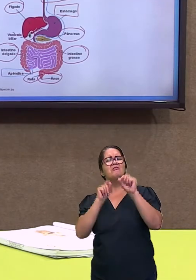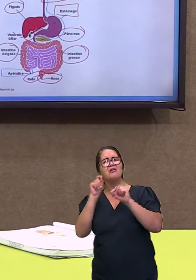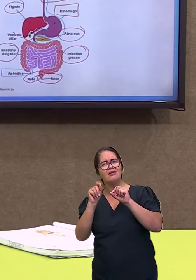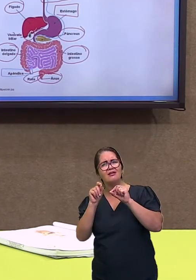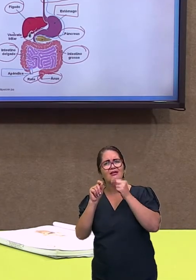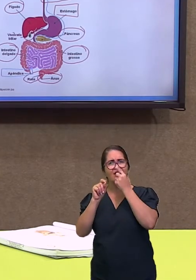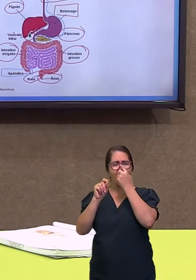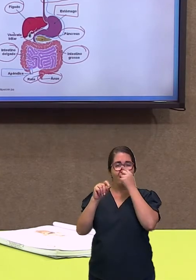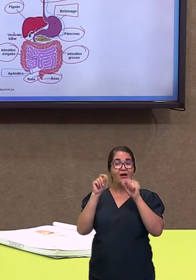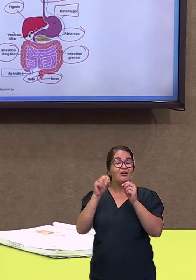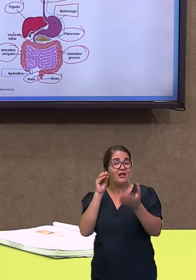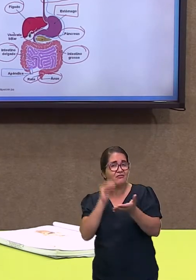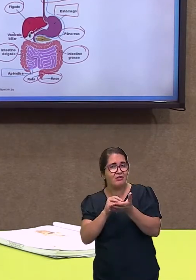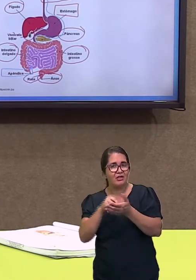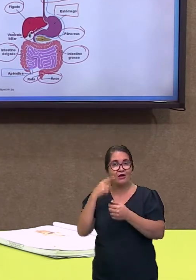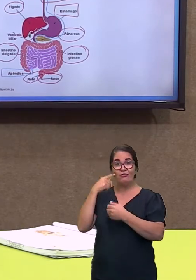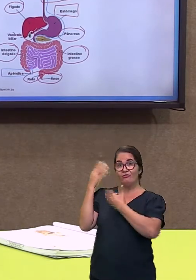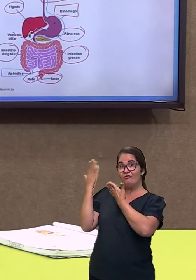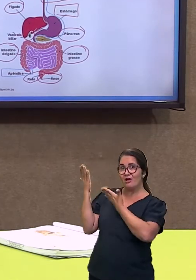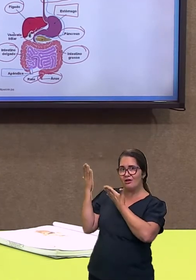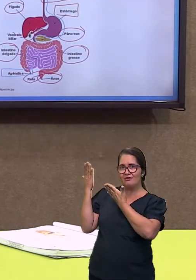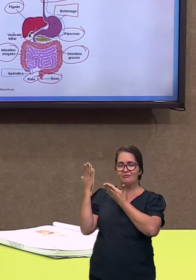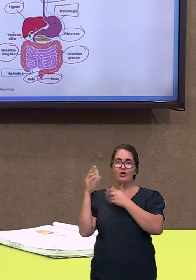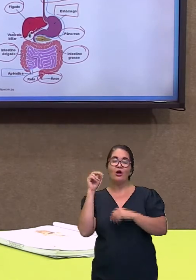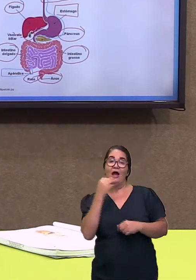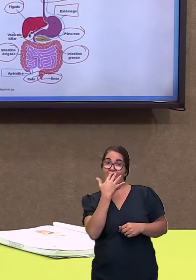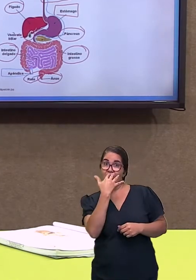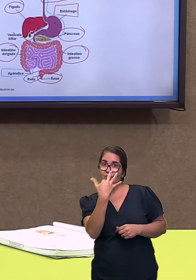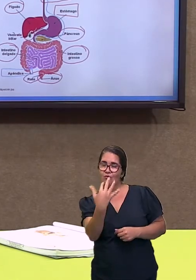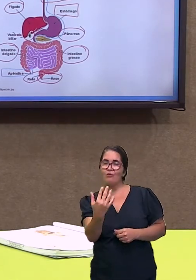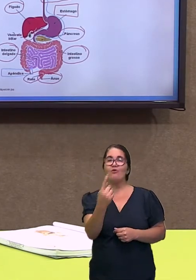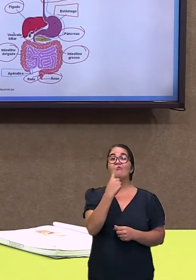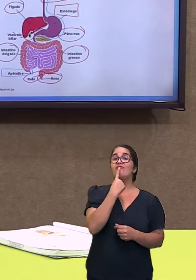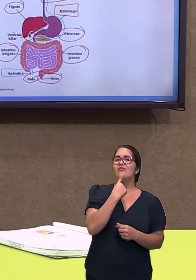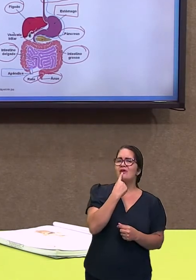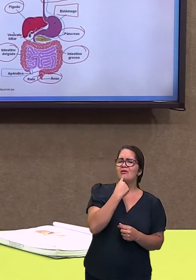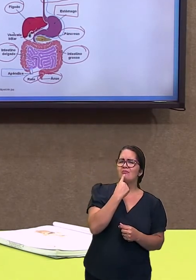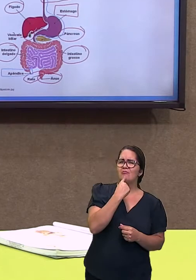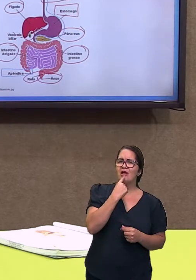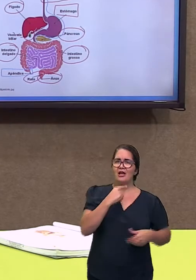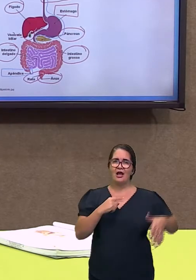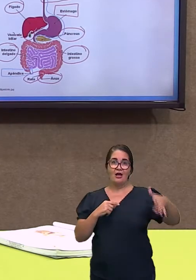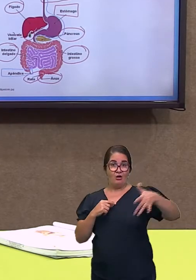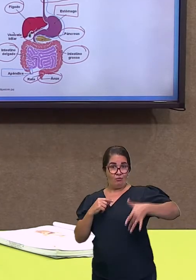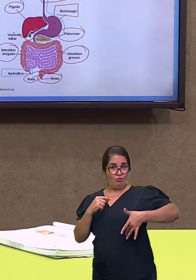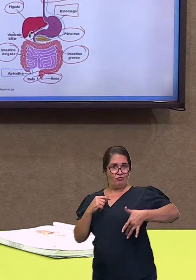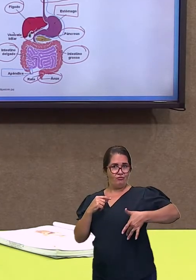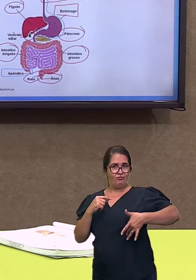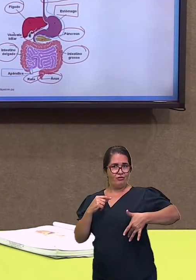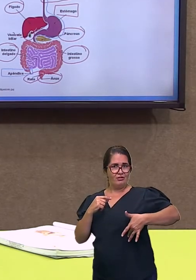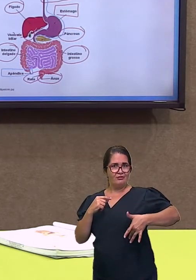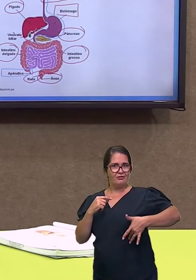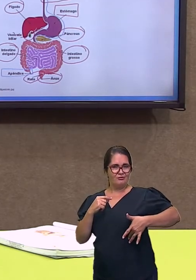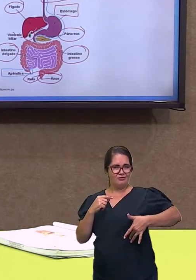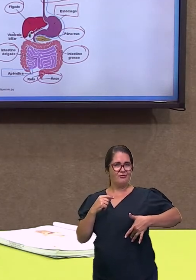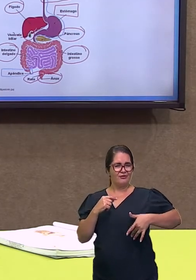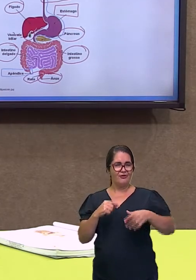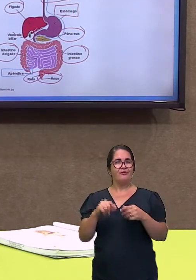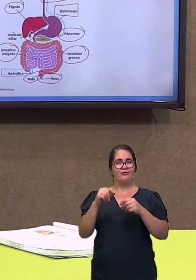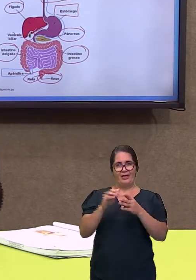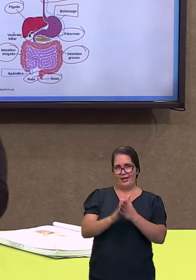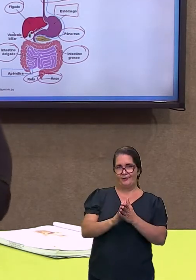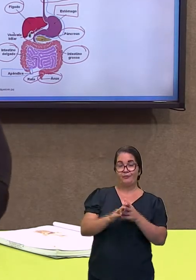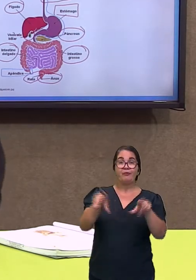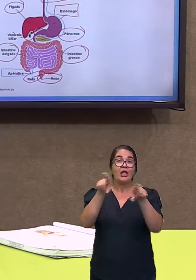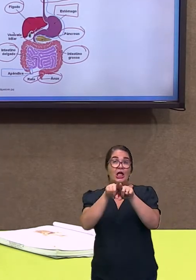pode usar? Vamos usar o vermelho para fazer o fígado? A gente pode misturar um pouquinho do vermelho com o marrom para dar